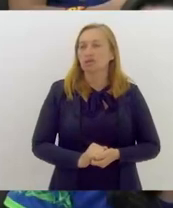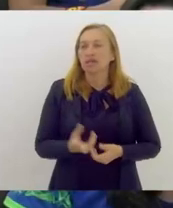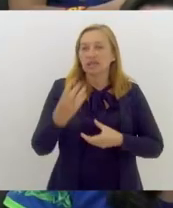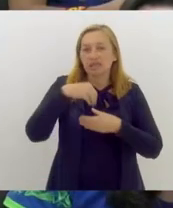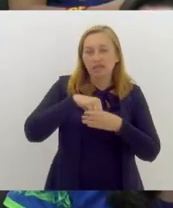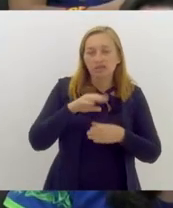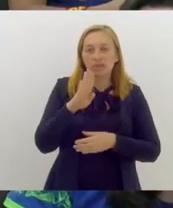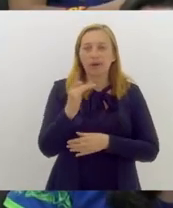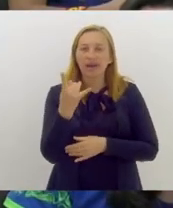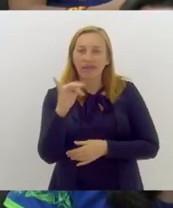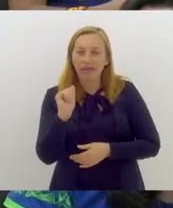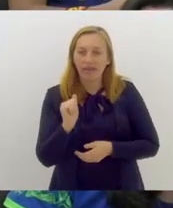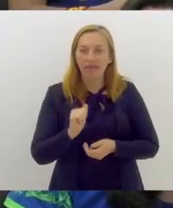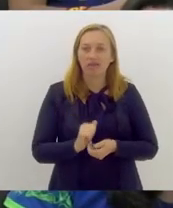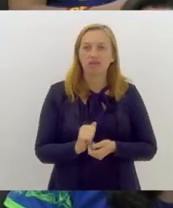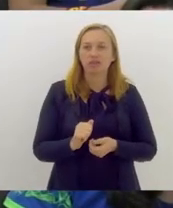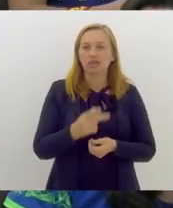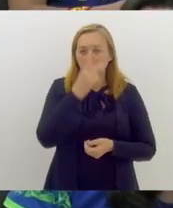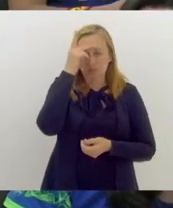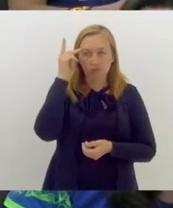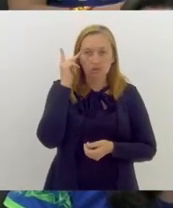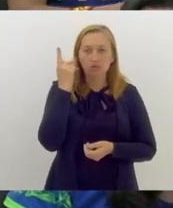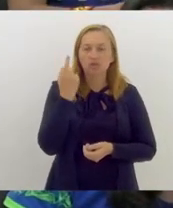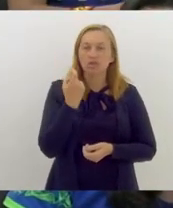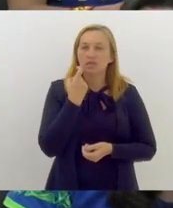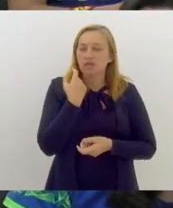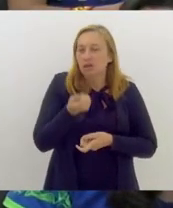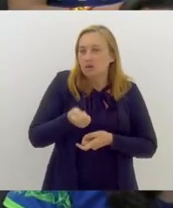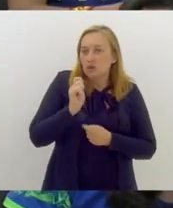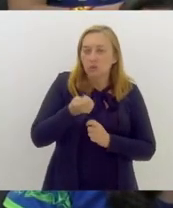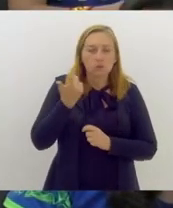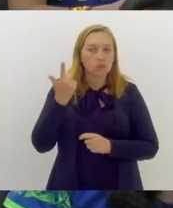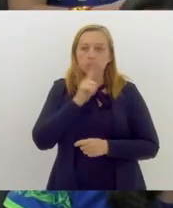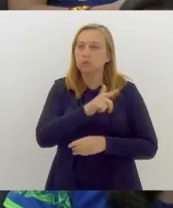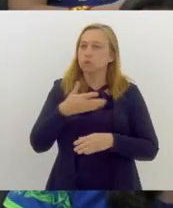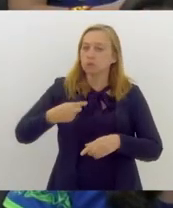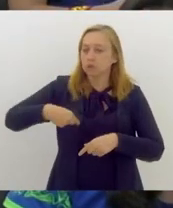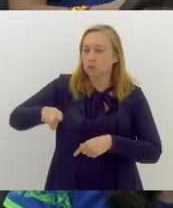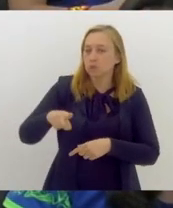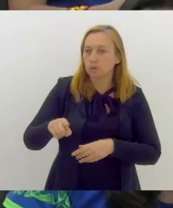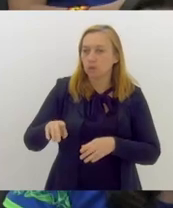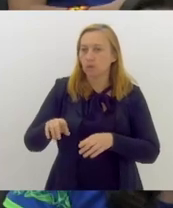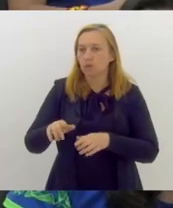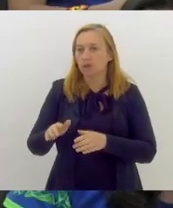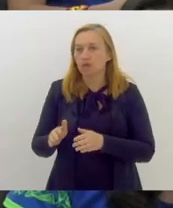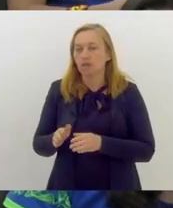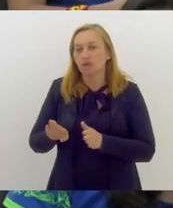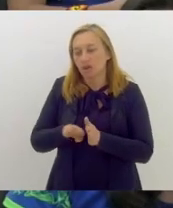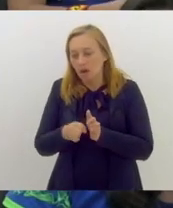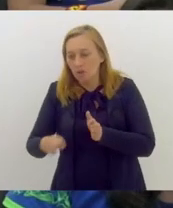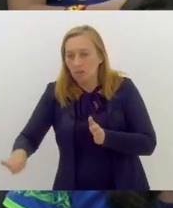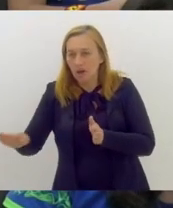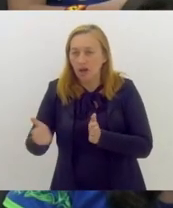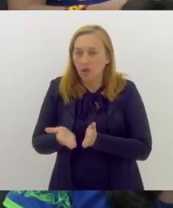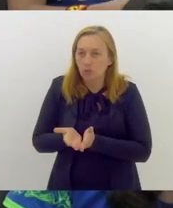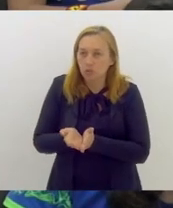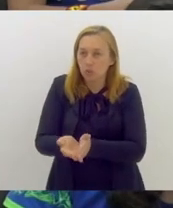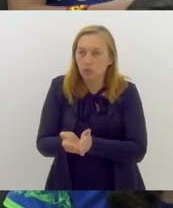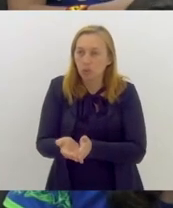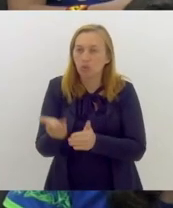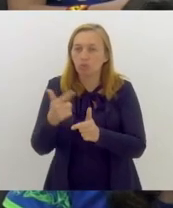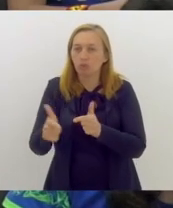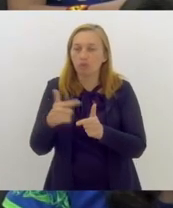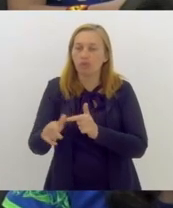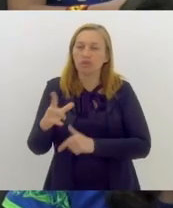dentro da Bahia os pescadores não conseguem ir ao mar a fora com a sua Canoa Devido os problemas existentes A Pesca